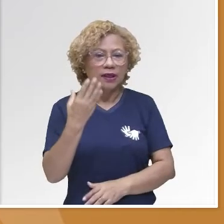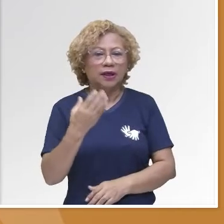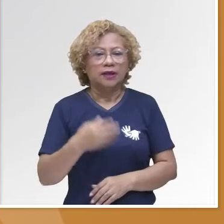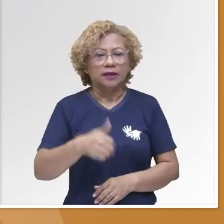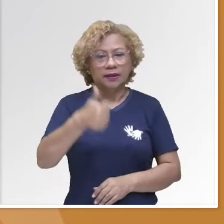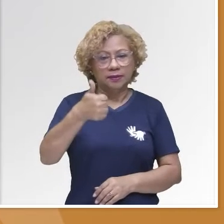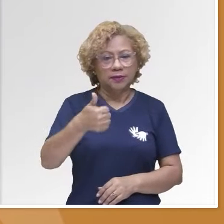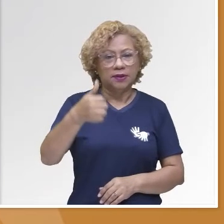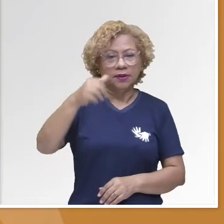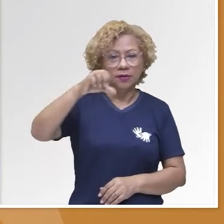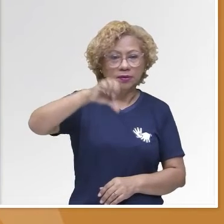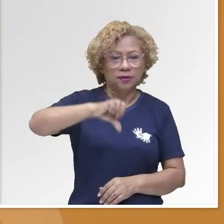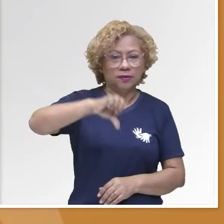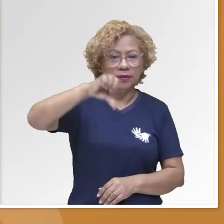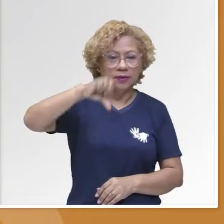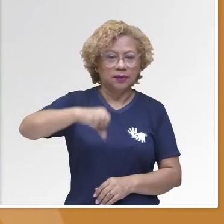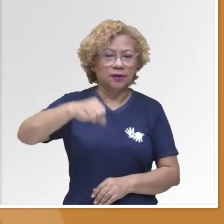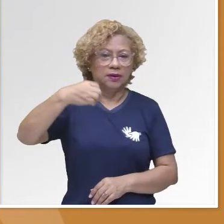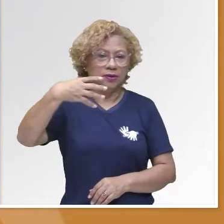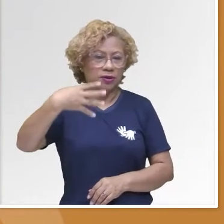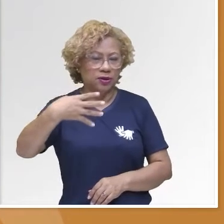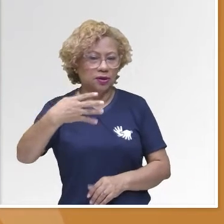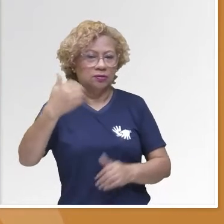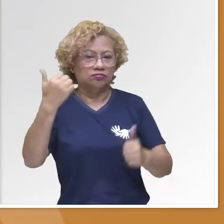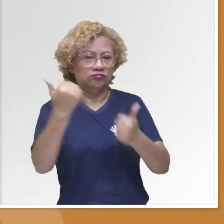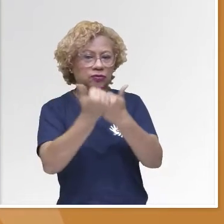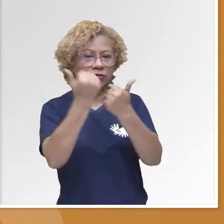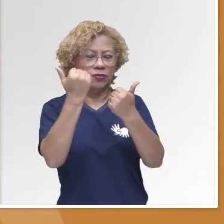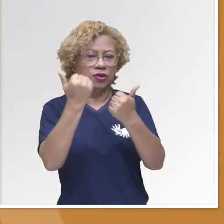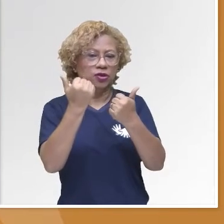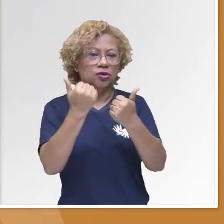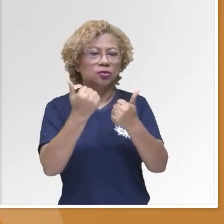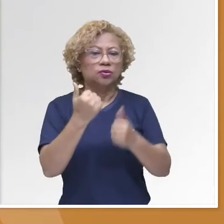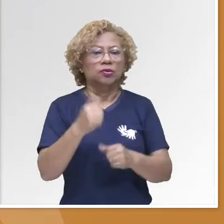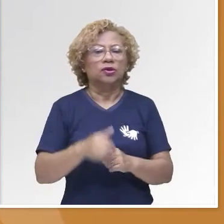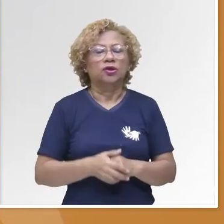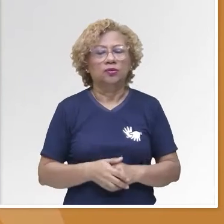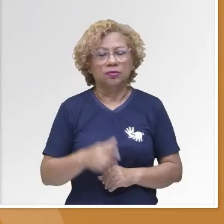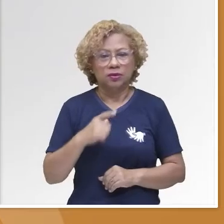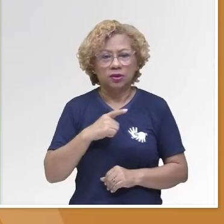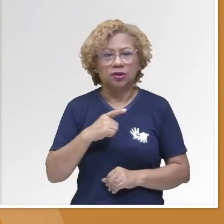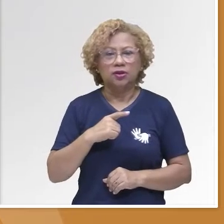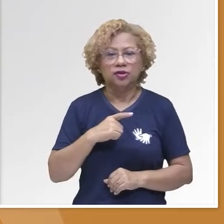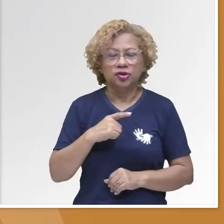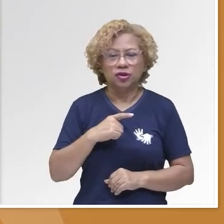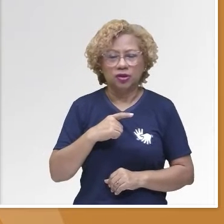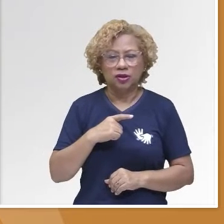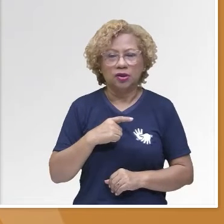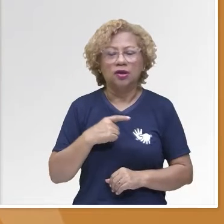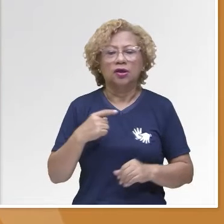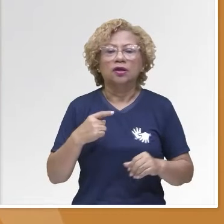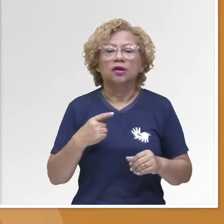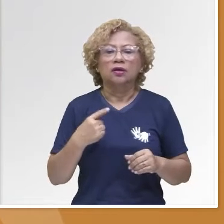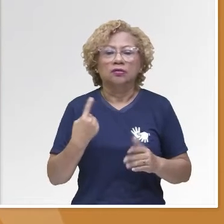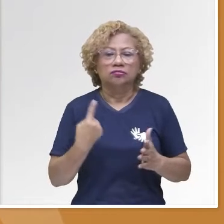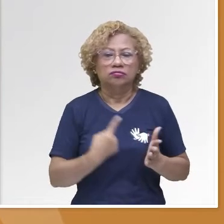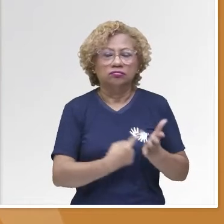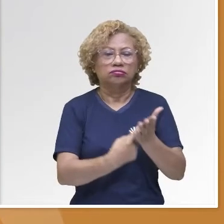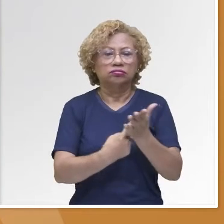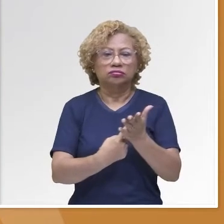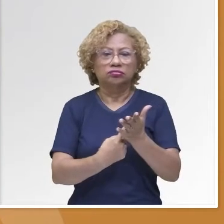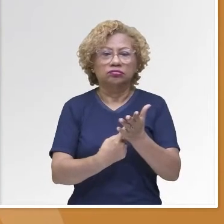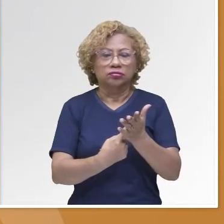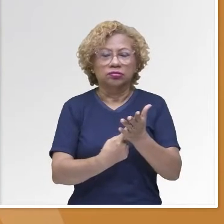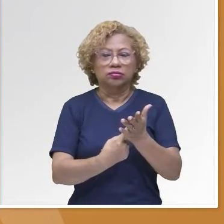1994, tá? Em substituição ao Acordo Geral de Tarifas e Comércio, GATT,